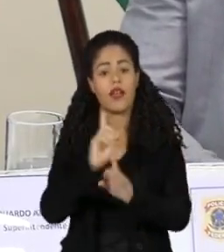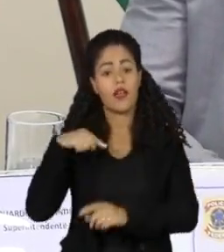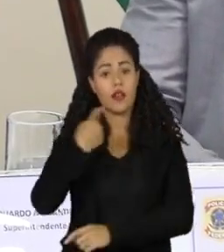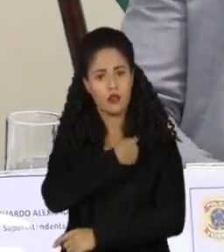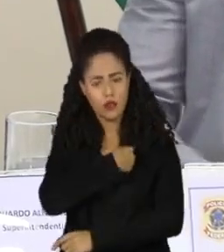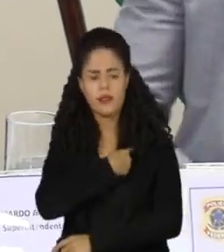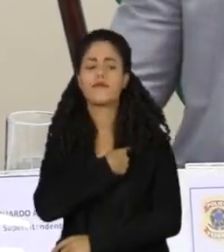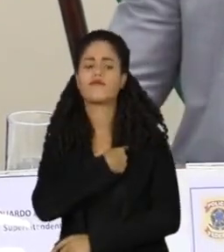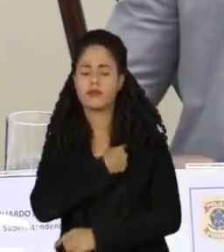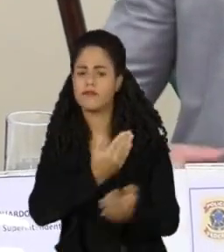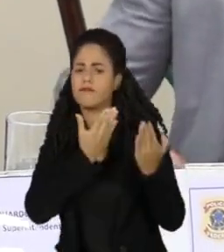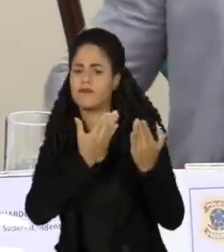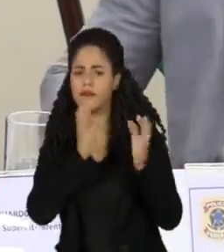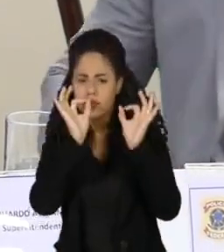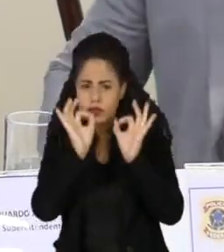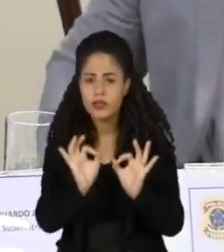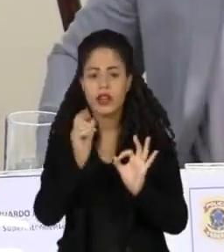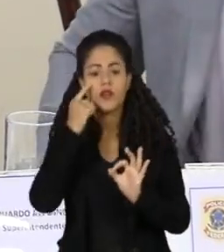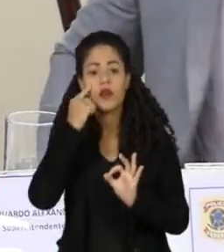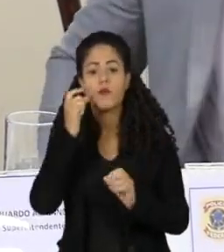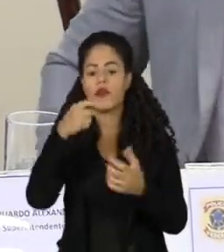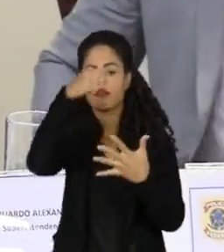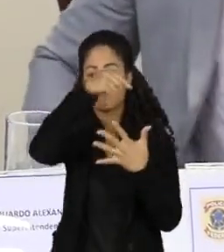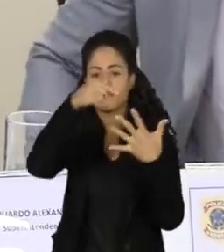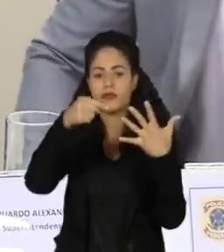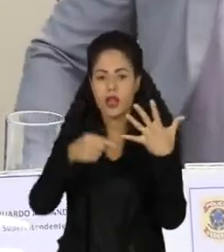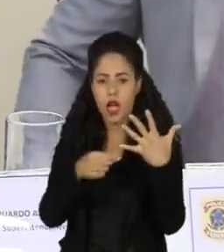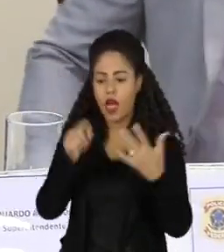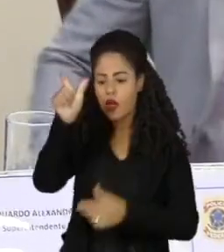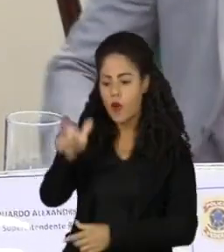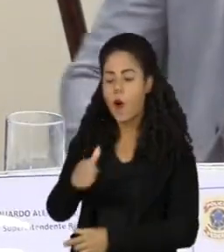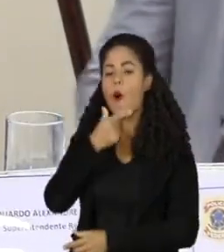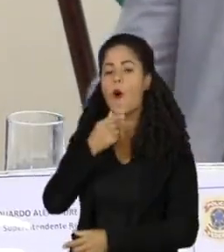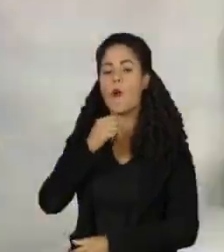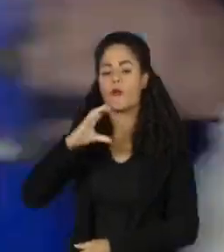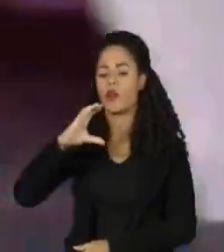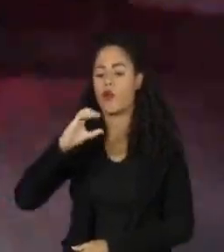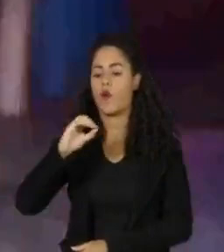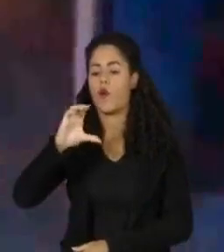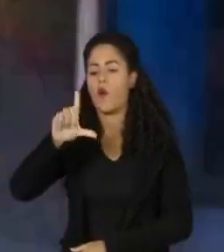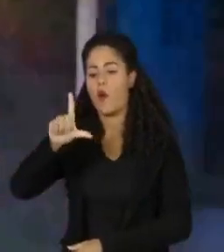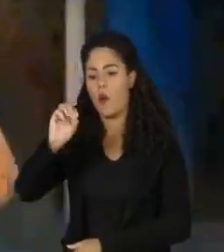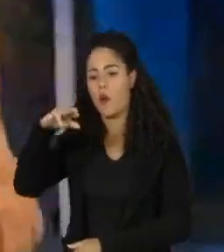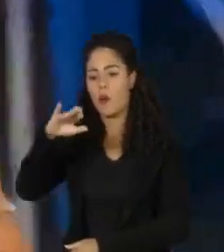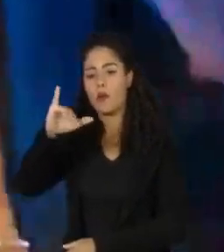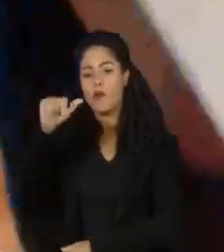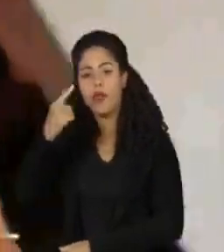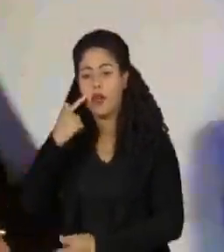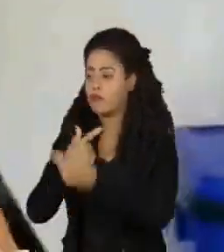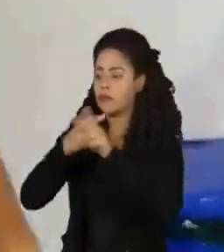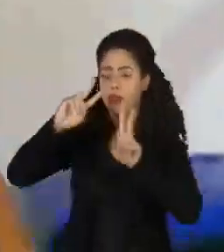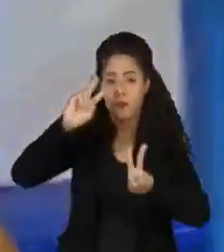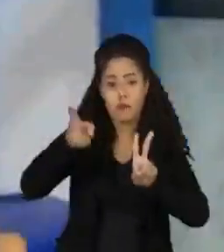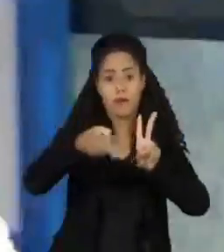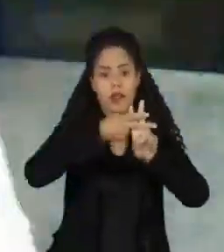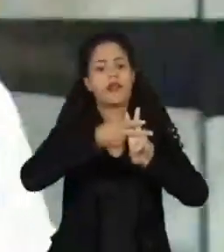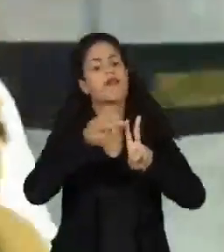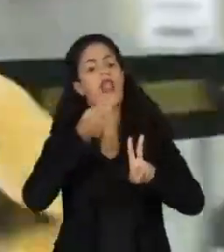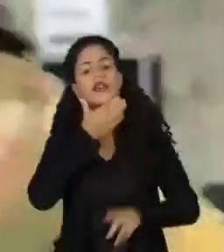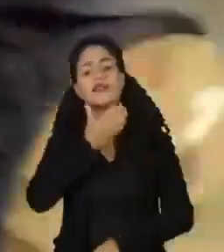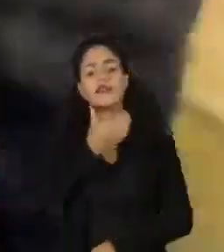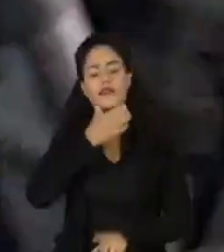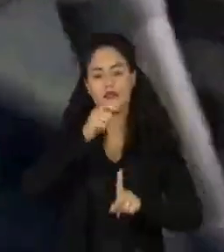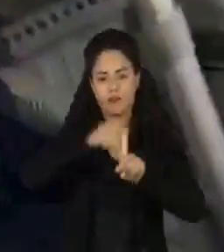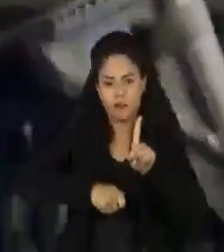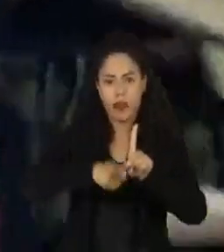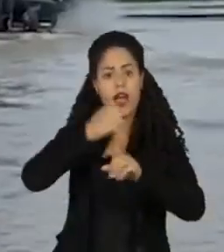temos indícios veementes que apontam, então, para o Colômbia como mandante nesses delitos. Colômbia está preso desde dezembro do ano passado, suspeito